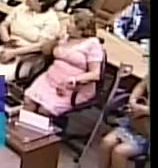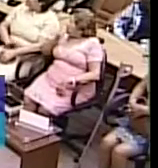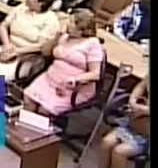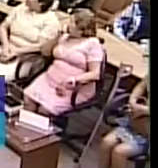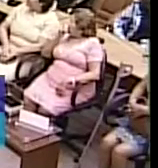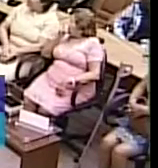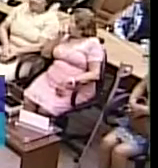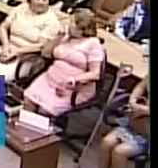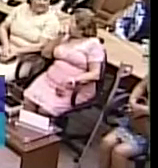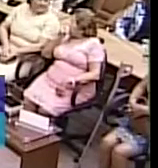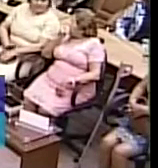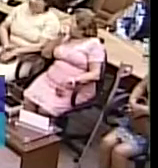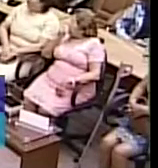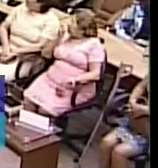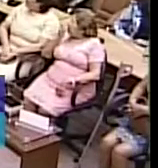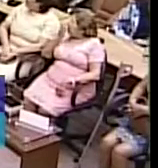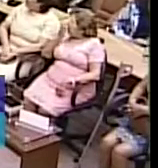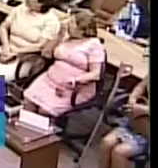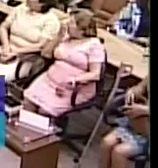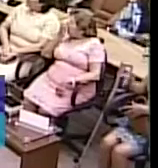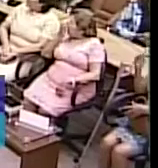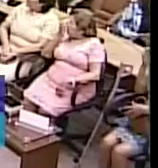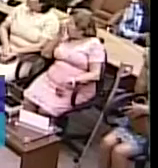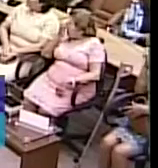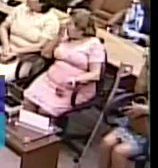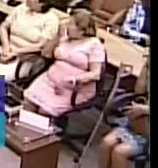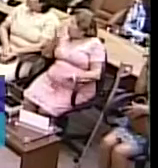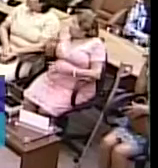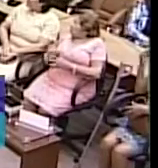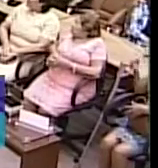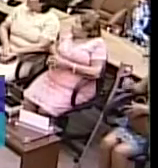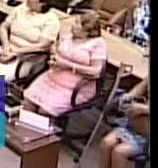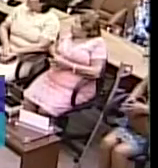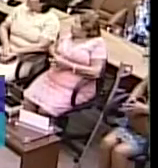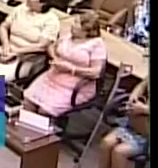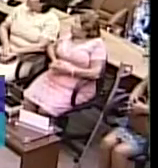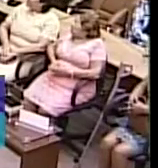Excelentíssimo senhor presidente, Luciano Bispo de Lima,